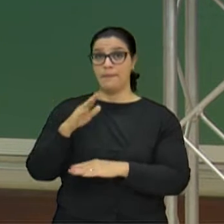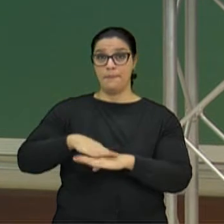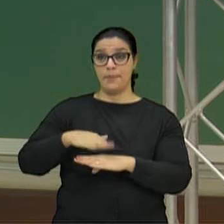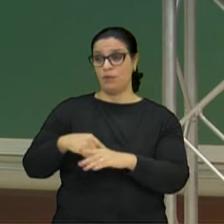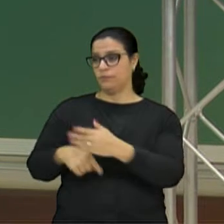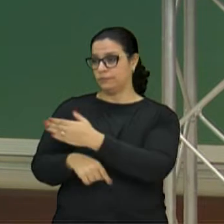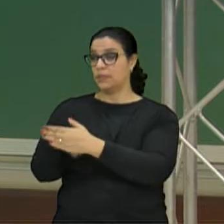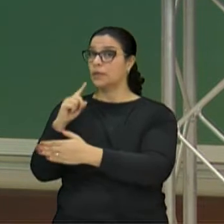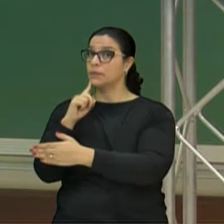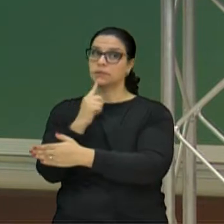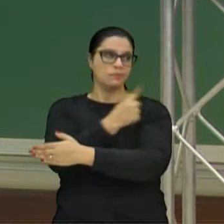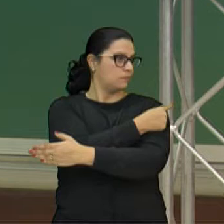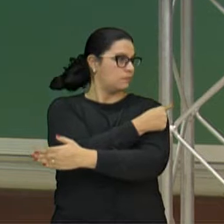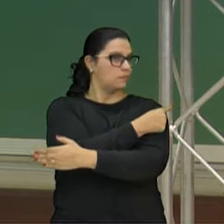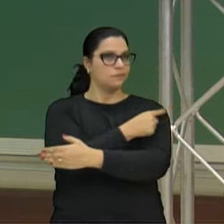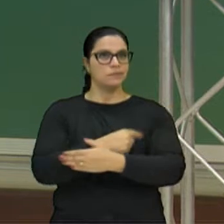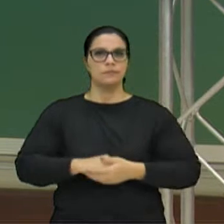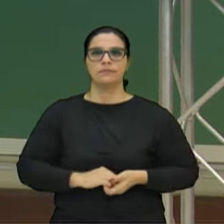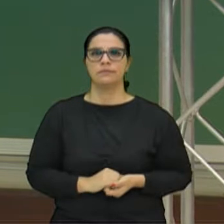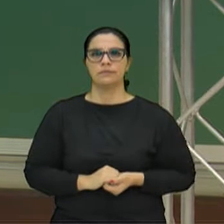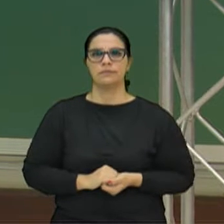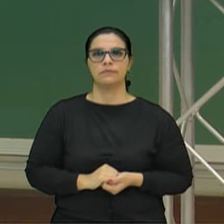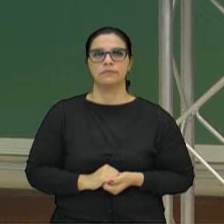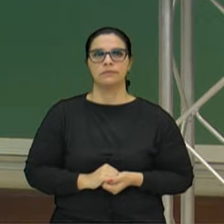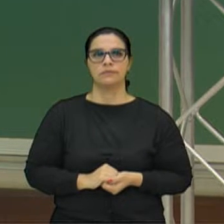fica desta maneira aqui.